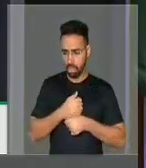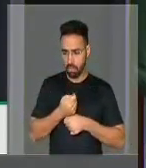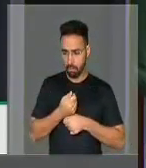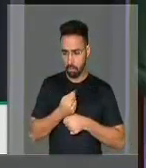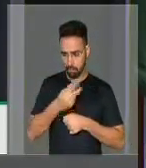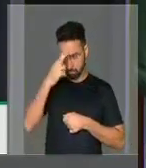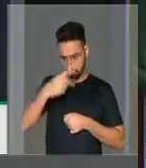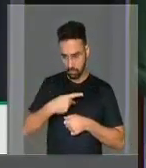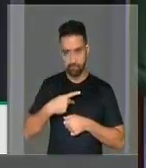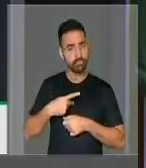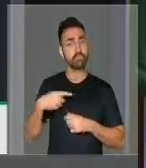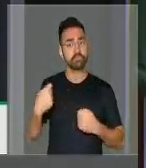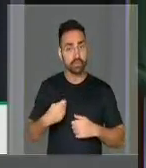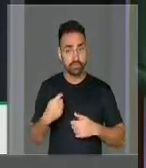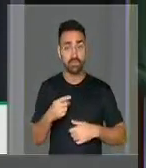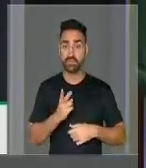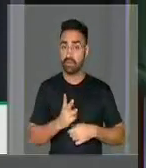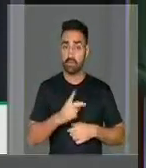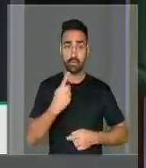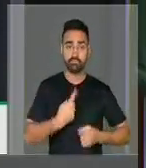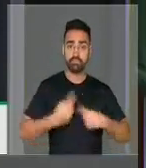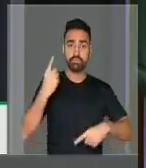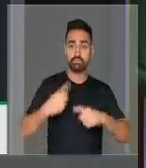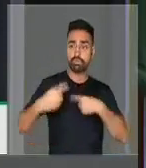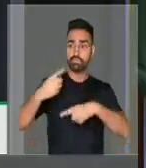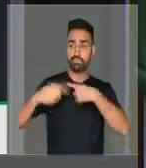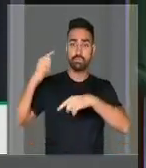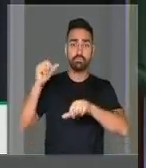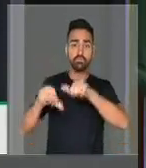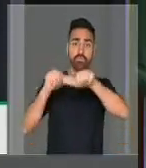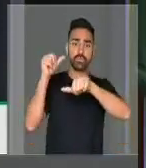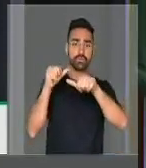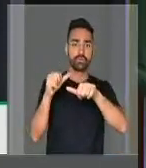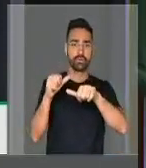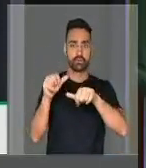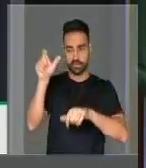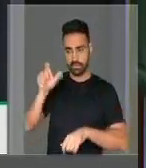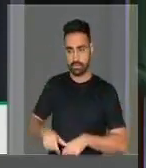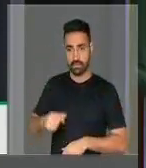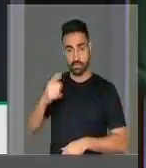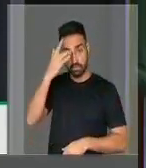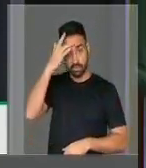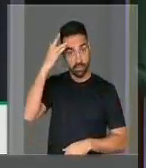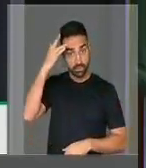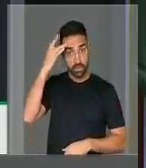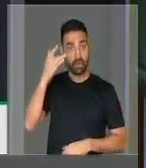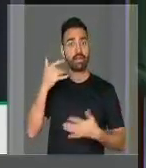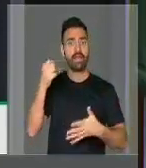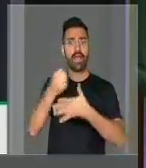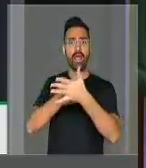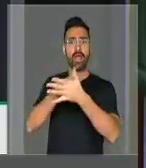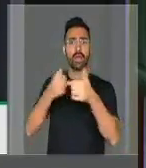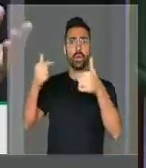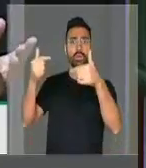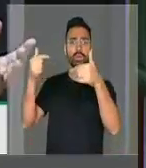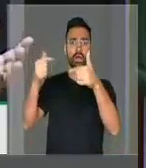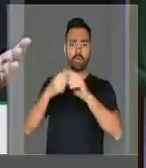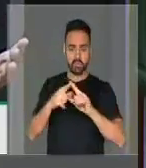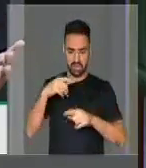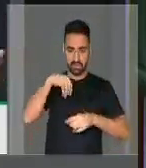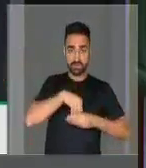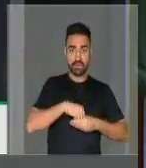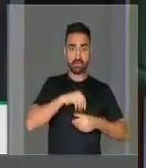Revolução permanente. Não acredito num revolucionário que não se revolucione inteiramente. E,